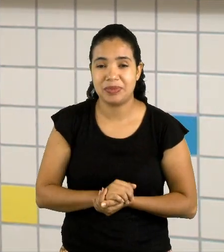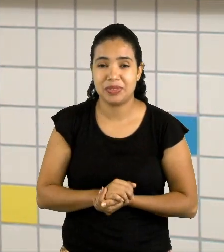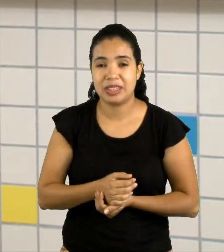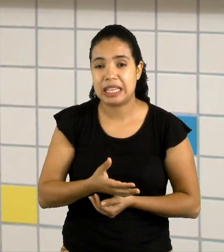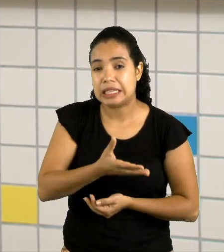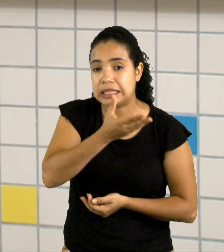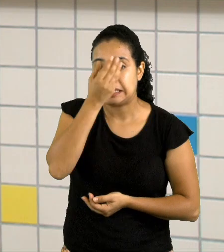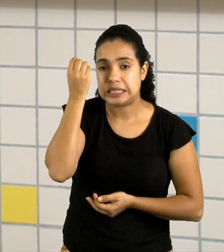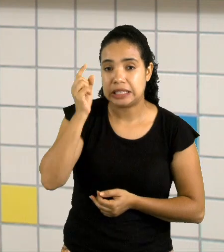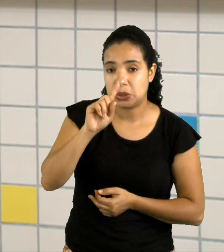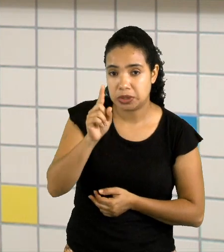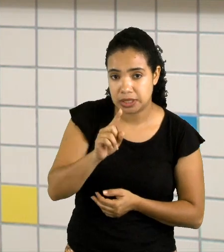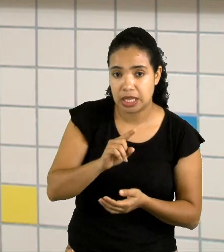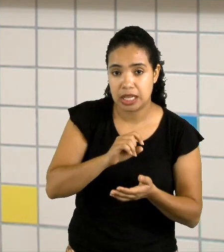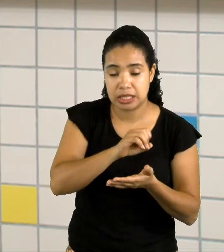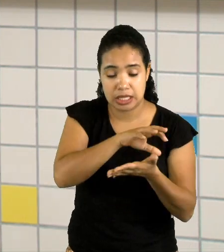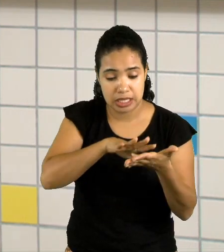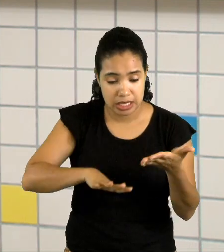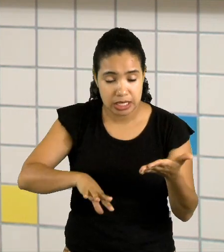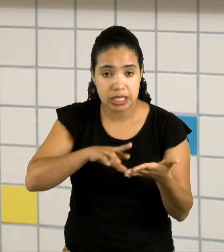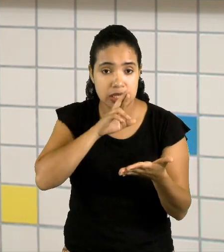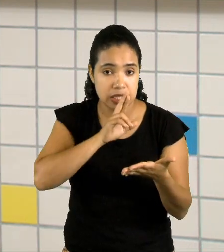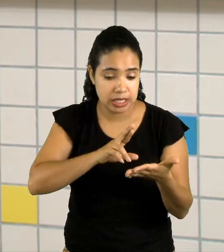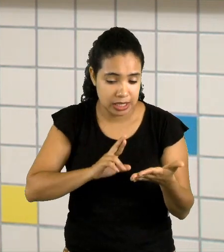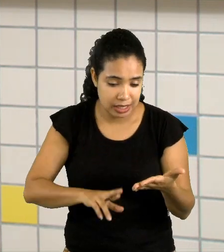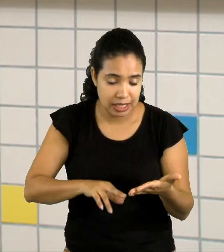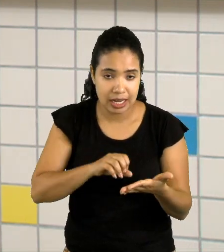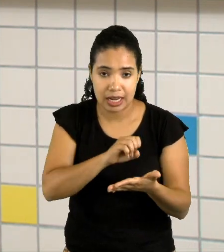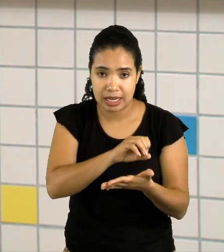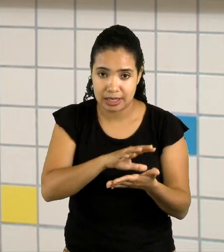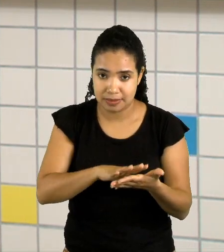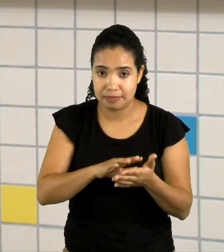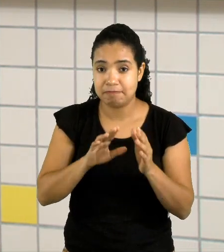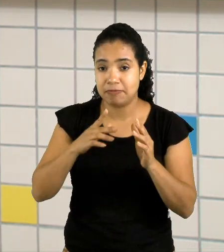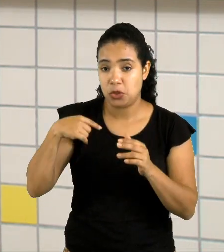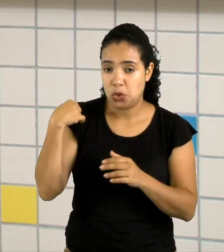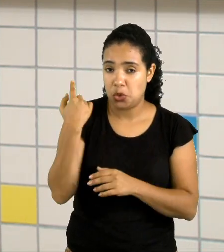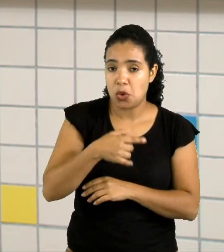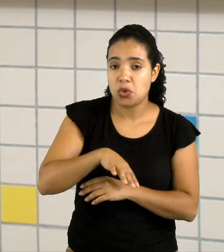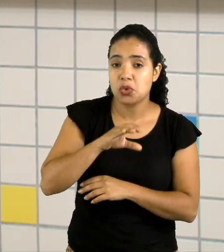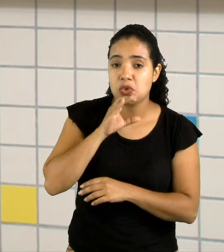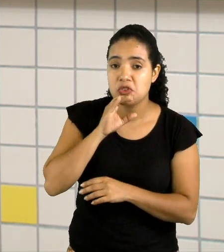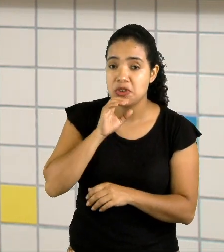de realizar as suas atividades propostas. Nosso